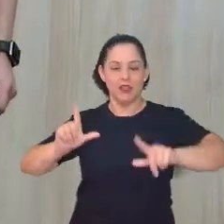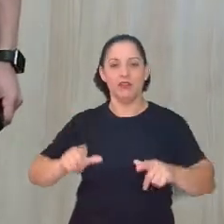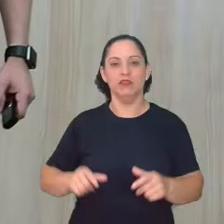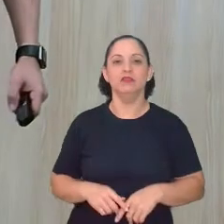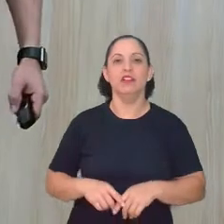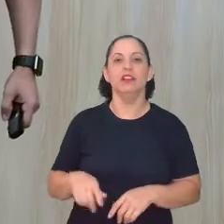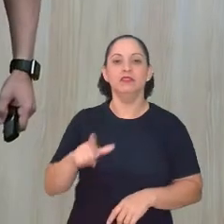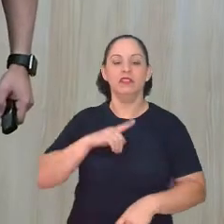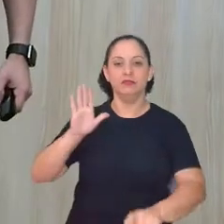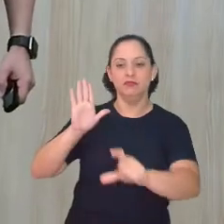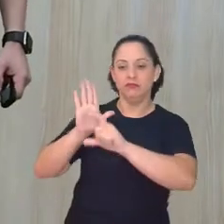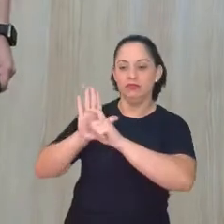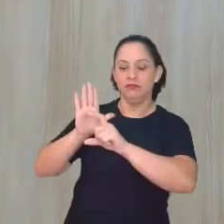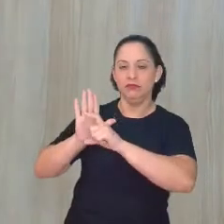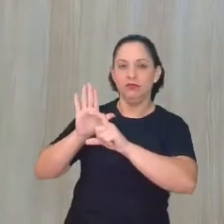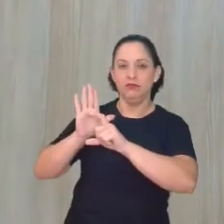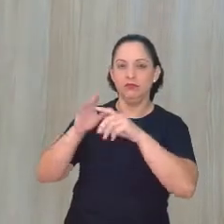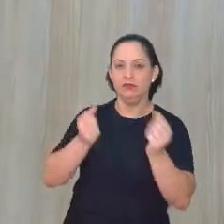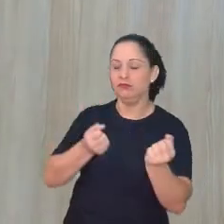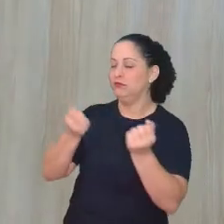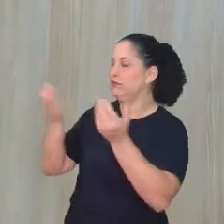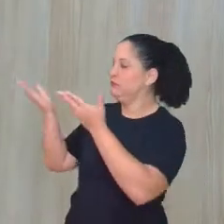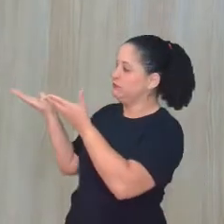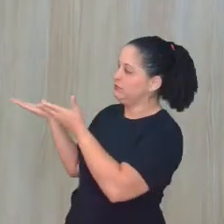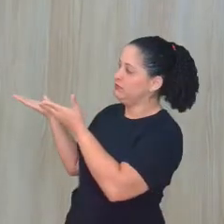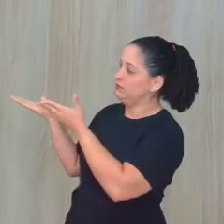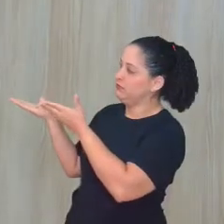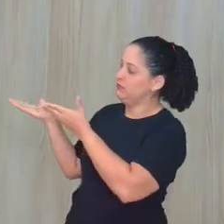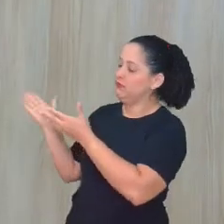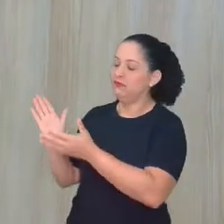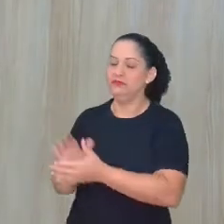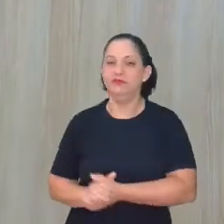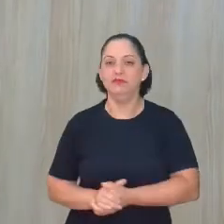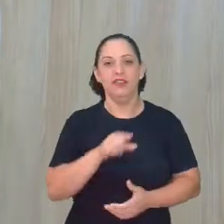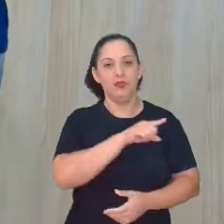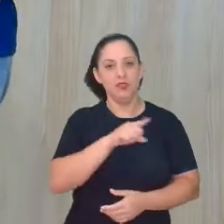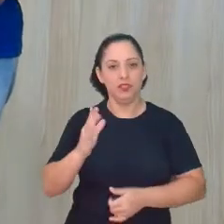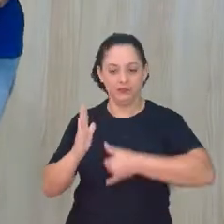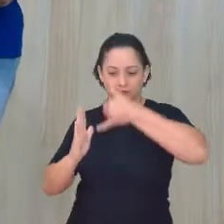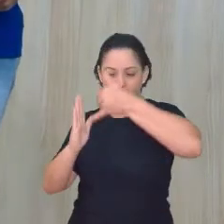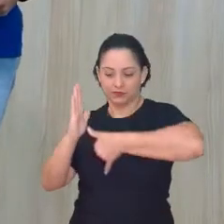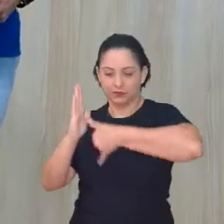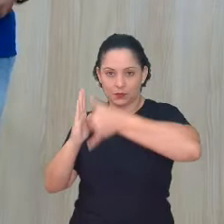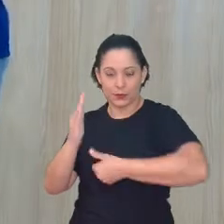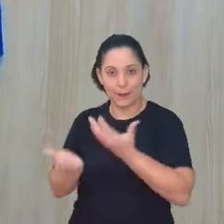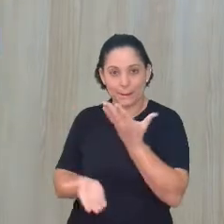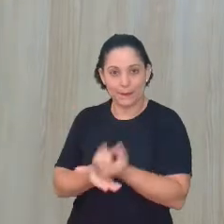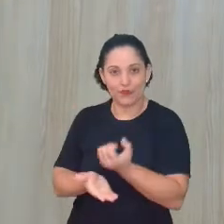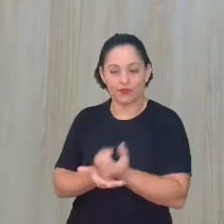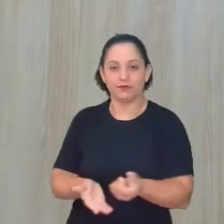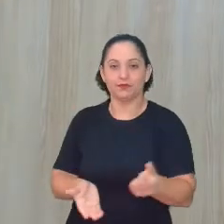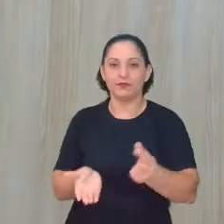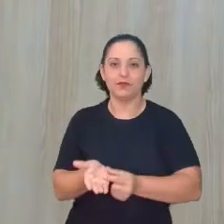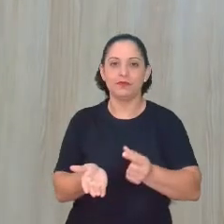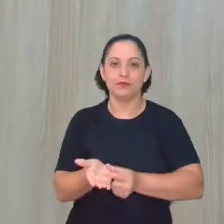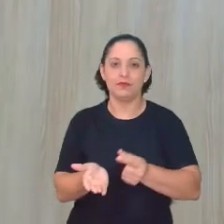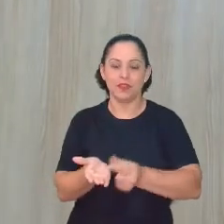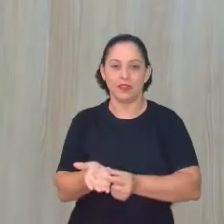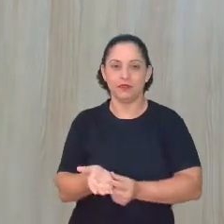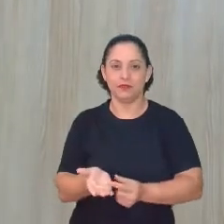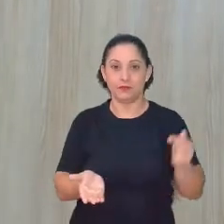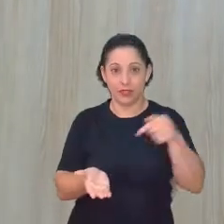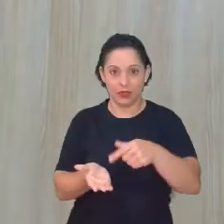aí 2 QR Codes que vai aparecer na sua telinha para você fazer o download do aplicativo. É através